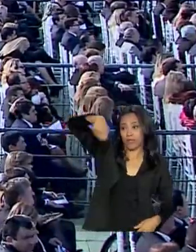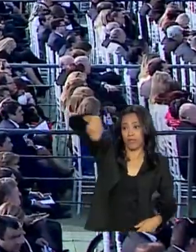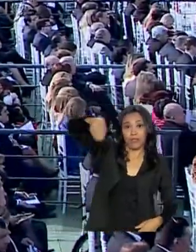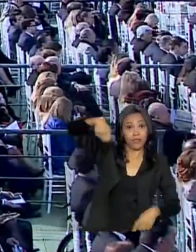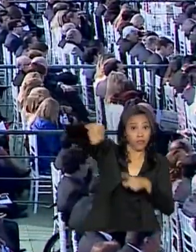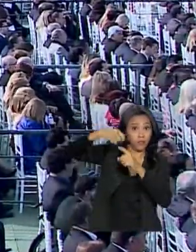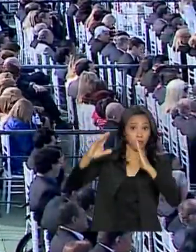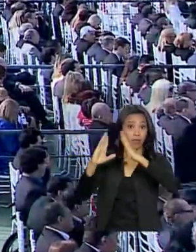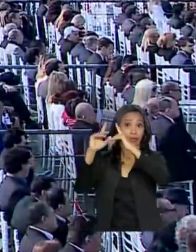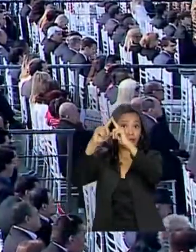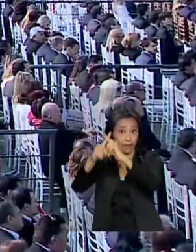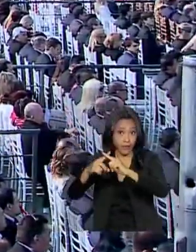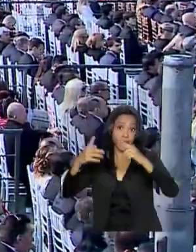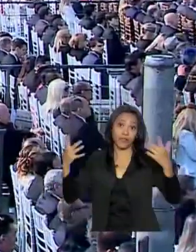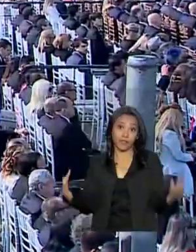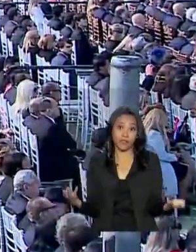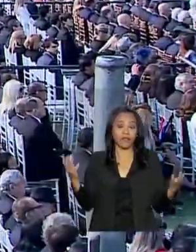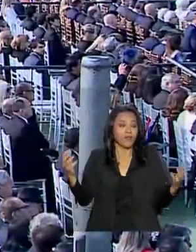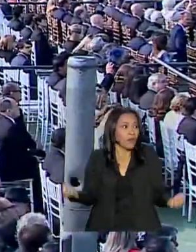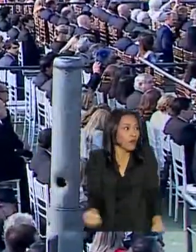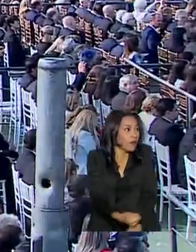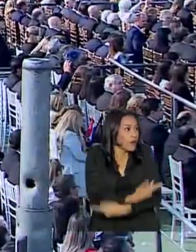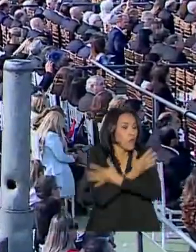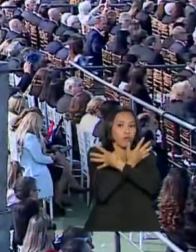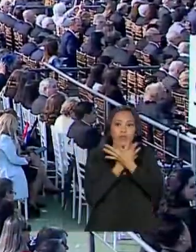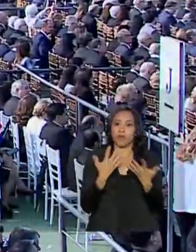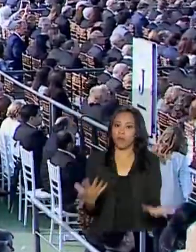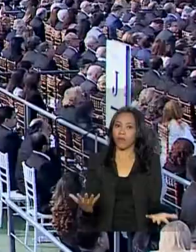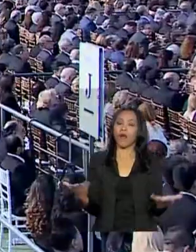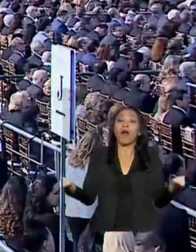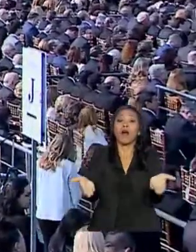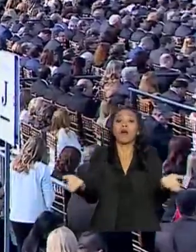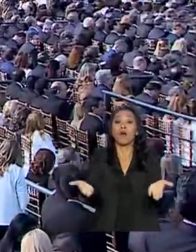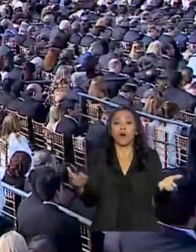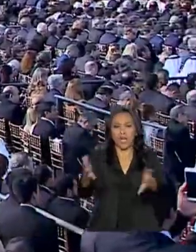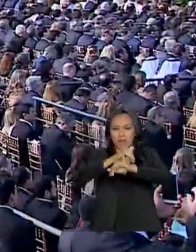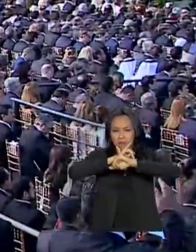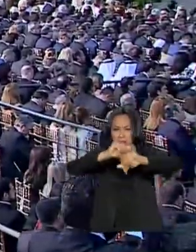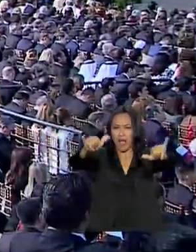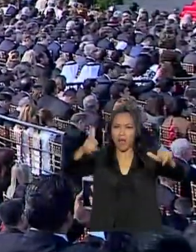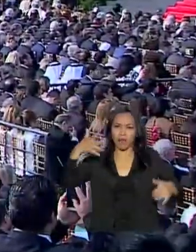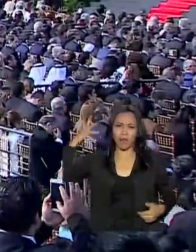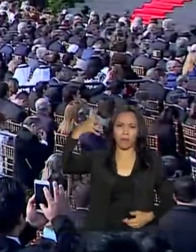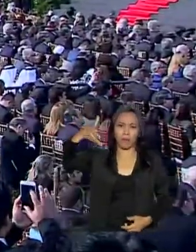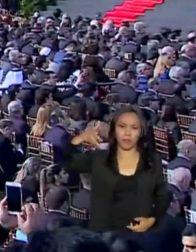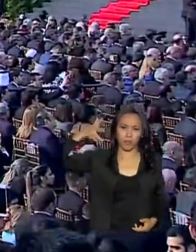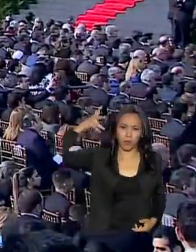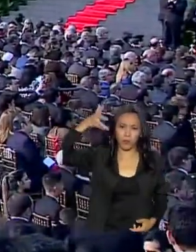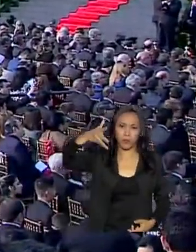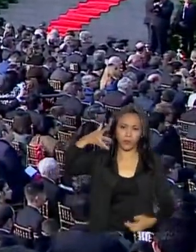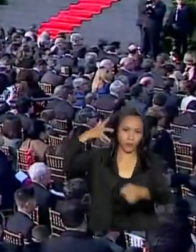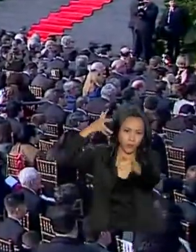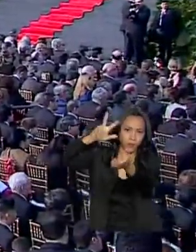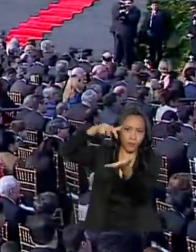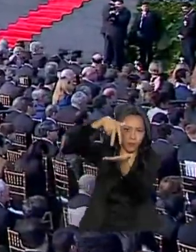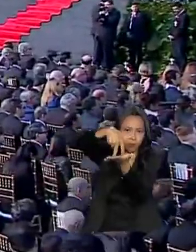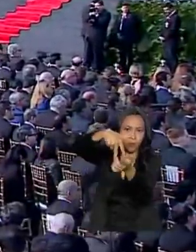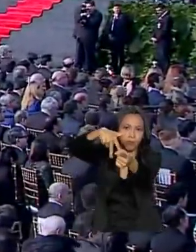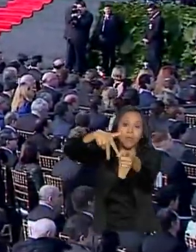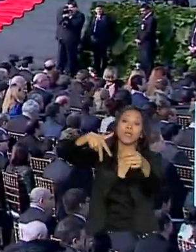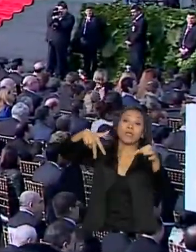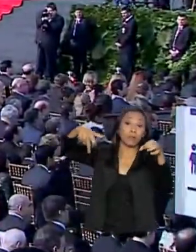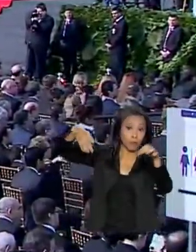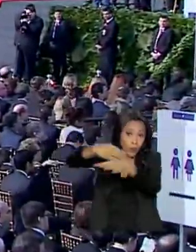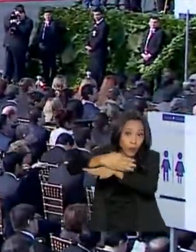Assunção também tocaram, então foi um momento de muita emoção. Ele fala agora com o público, fala agora com a nação e segue daqui para a